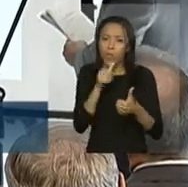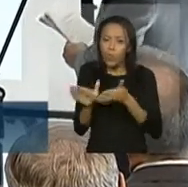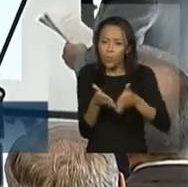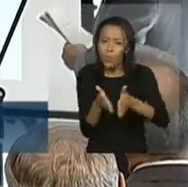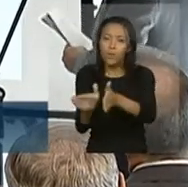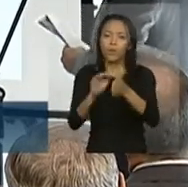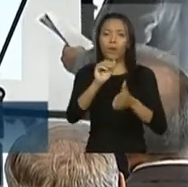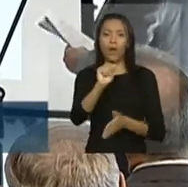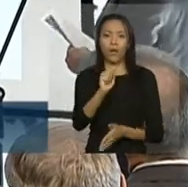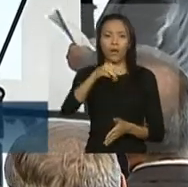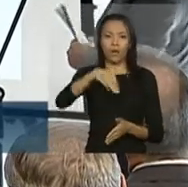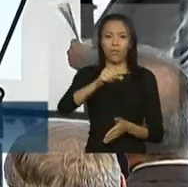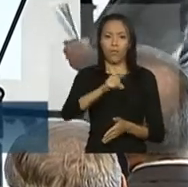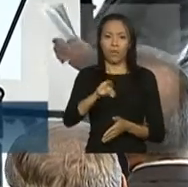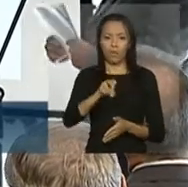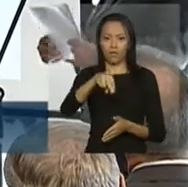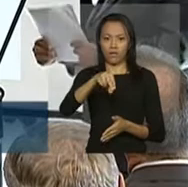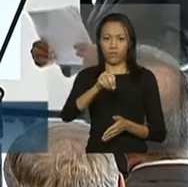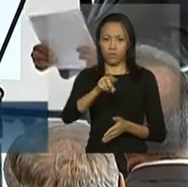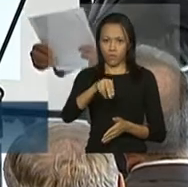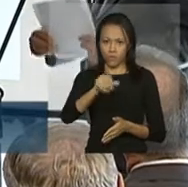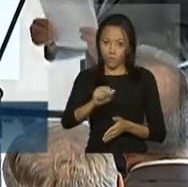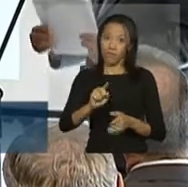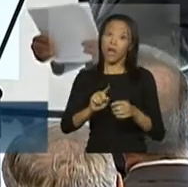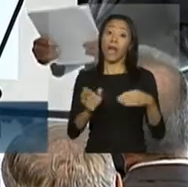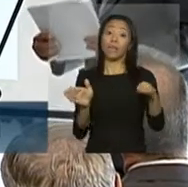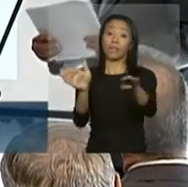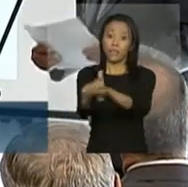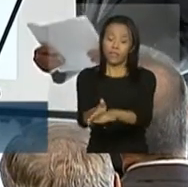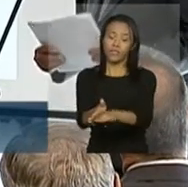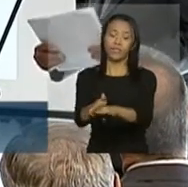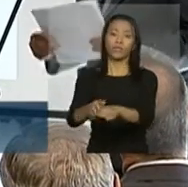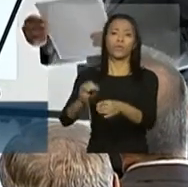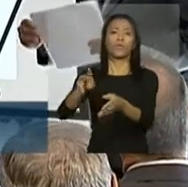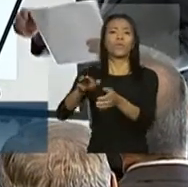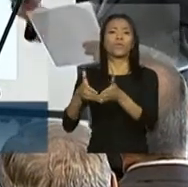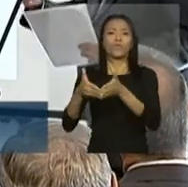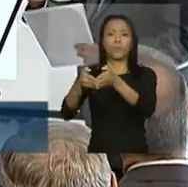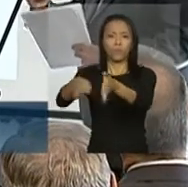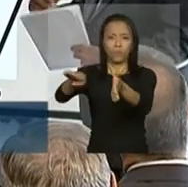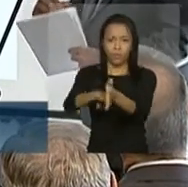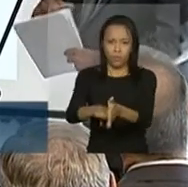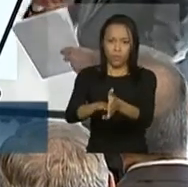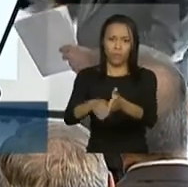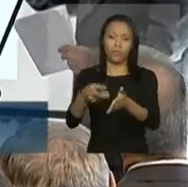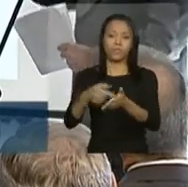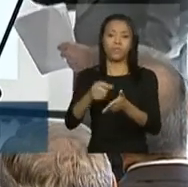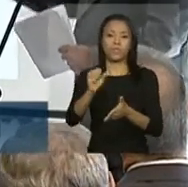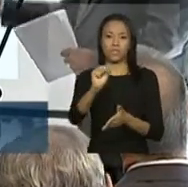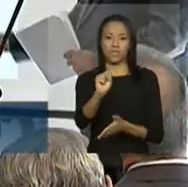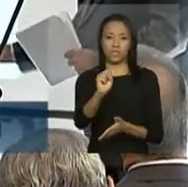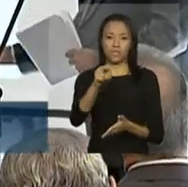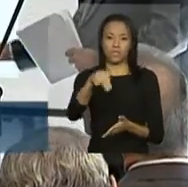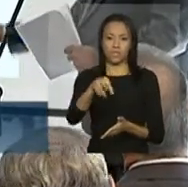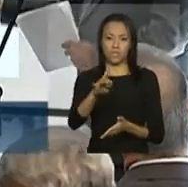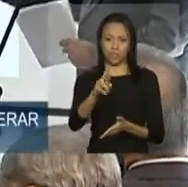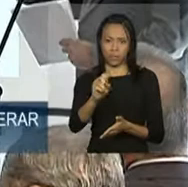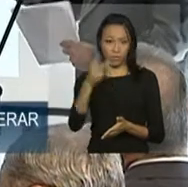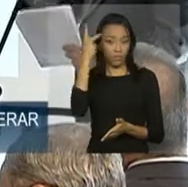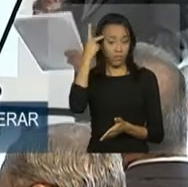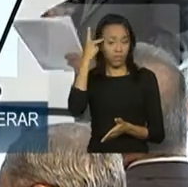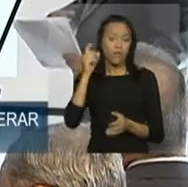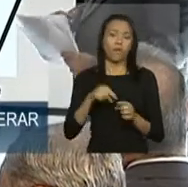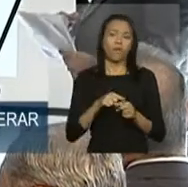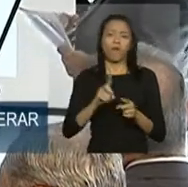o Porto de Santos duplicado. Então poderá o produtor escolher se escoa sua soja pelo norte ou